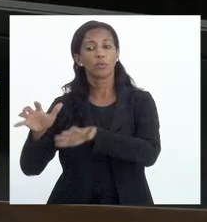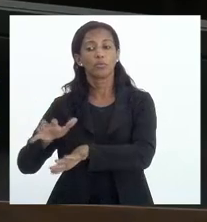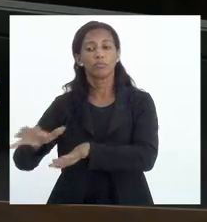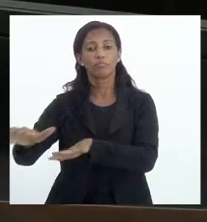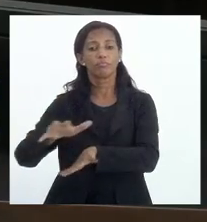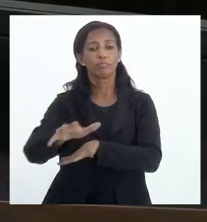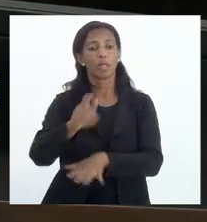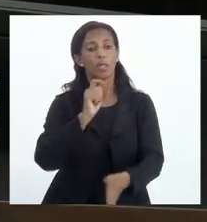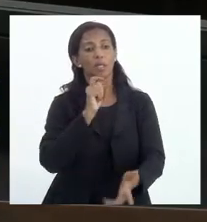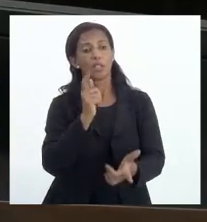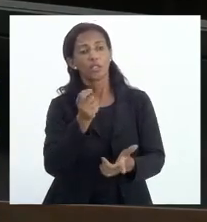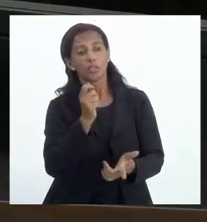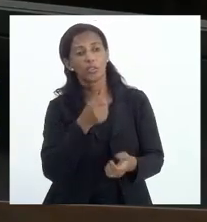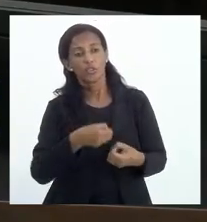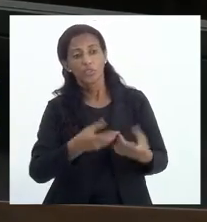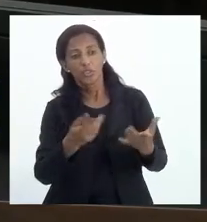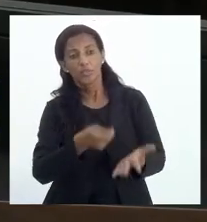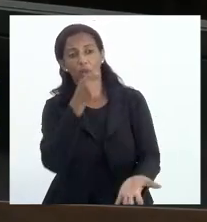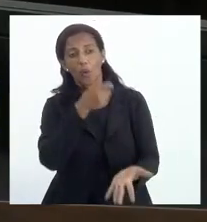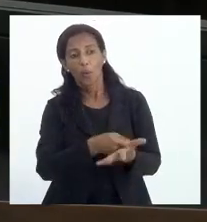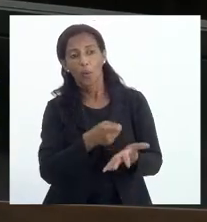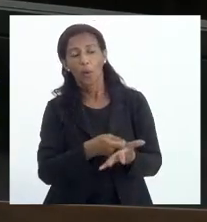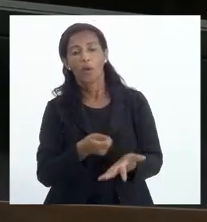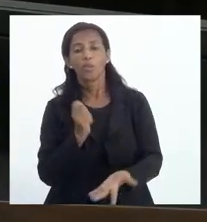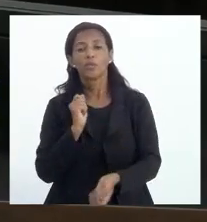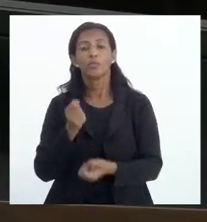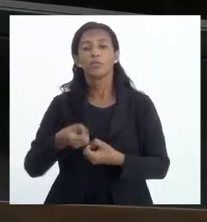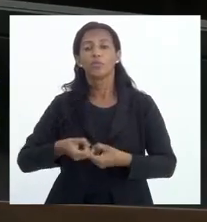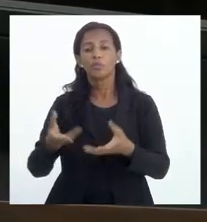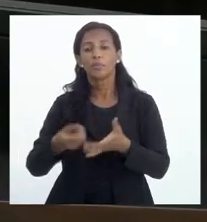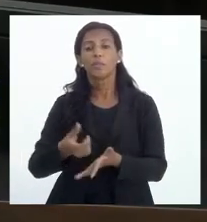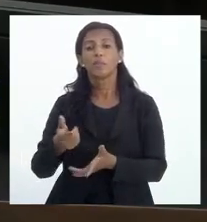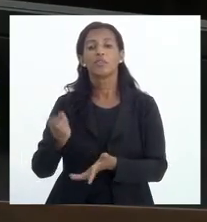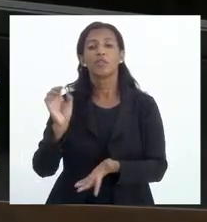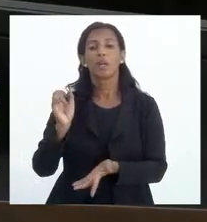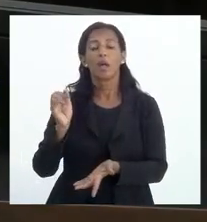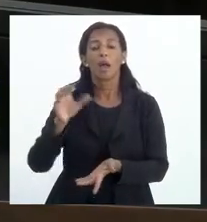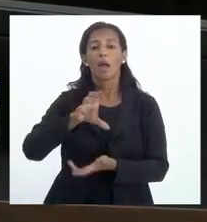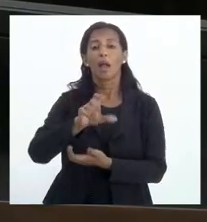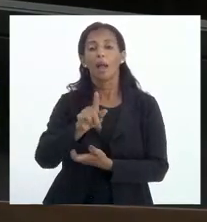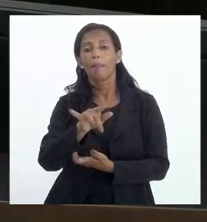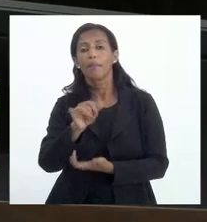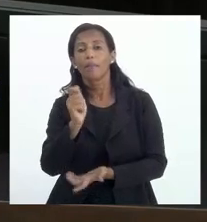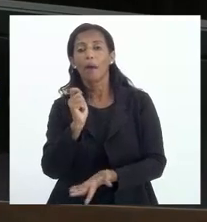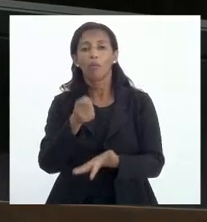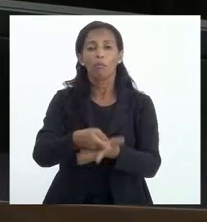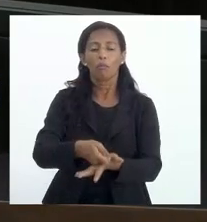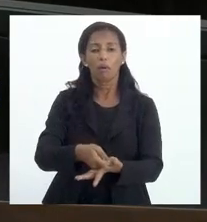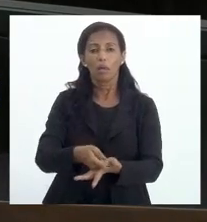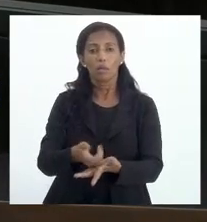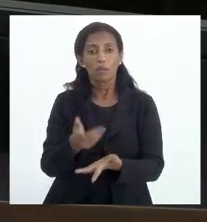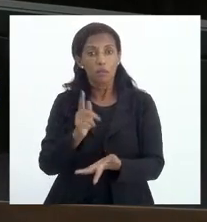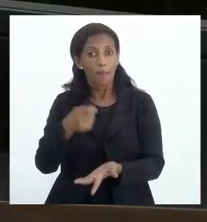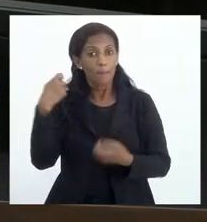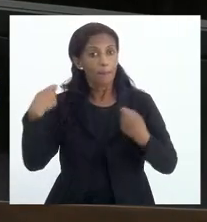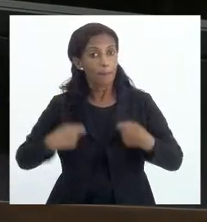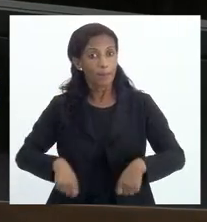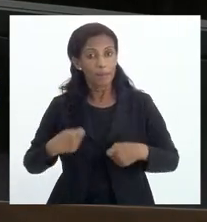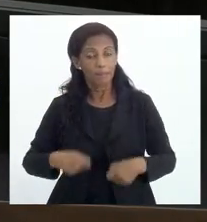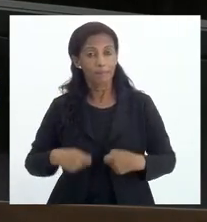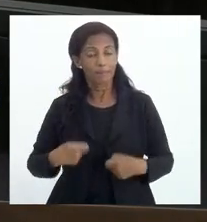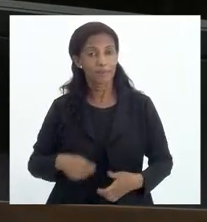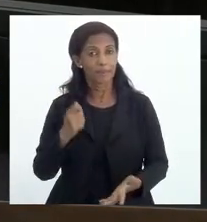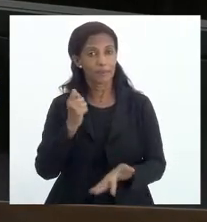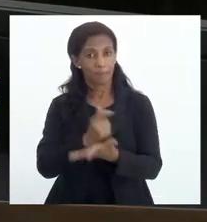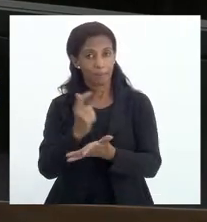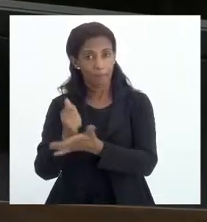despesa obrigatória, despesa de capital. São basicamente aquelas coisas que a gente tem que gastar, que é obrigatório gastar.